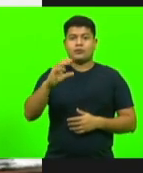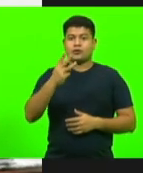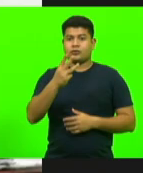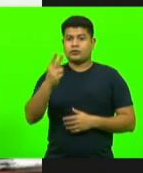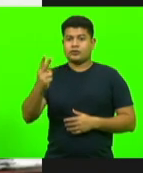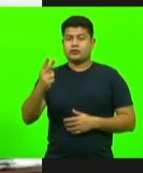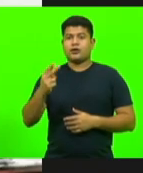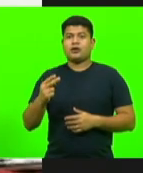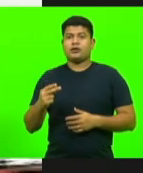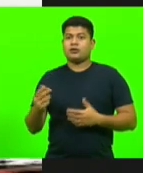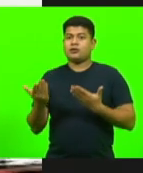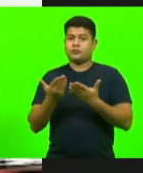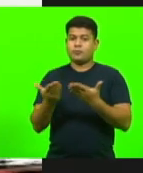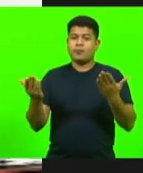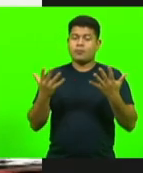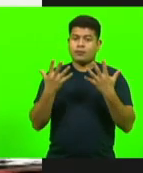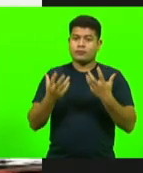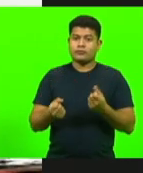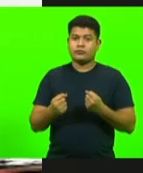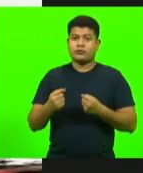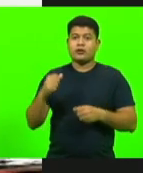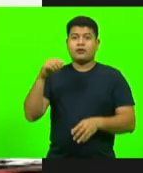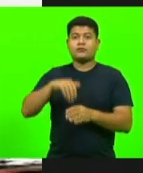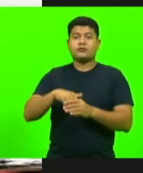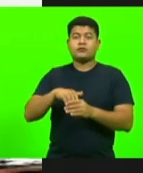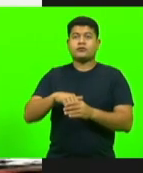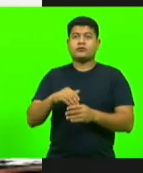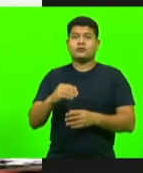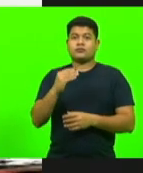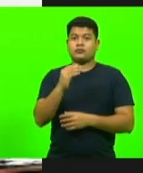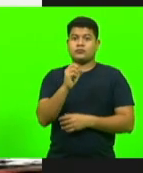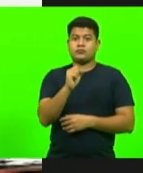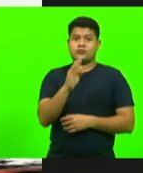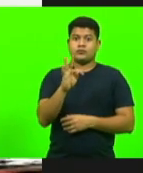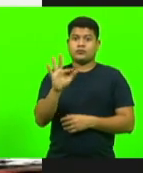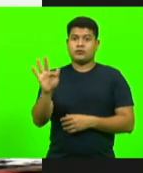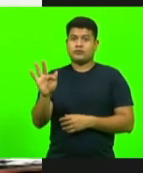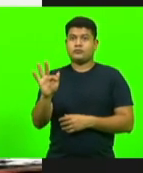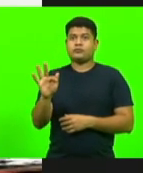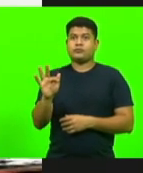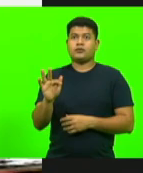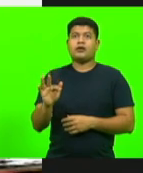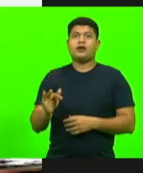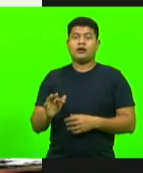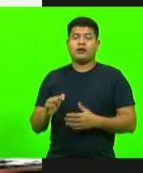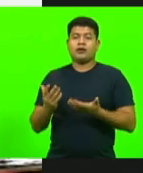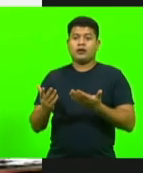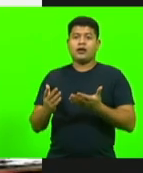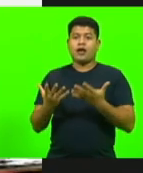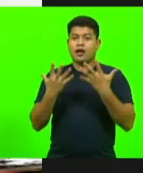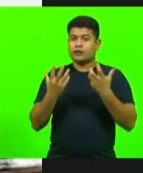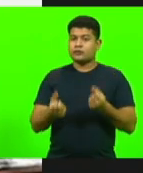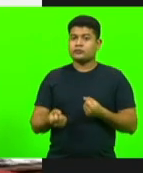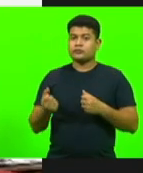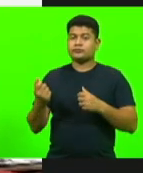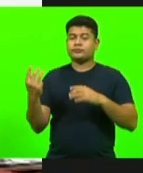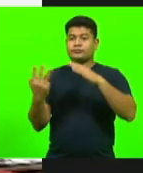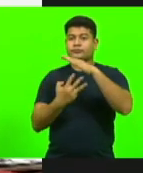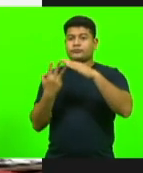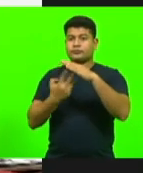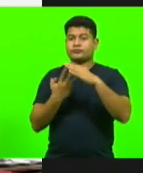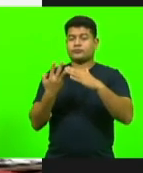a votação que teria 2015 do STF e legitimar a terceirização de atividades finalísticas na